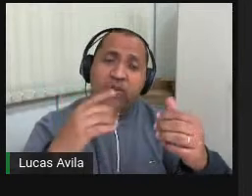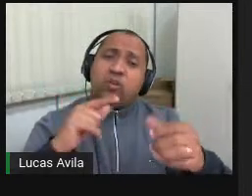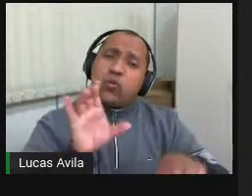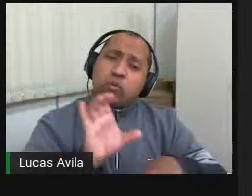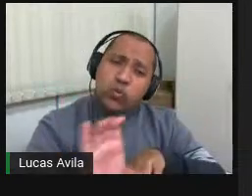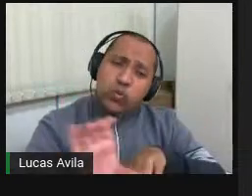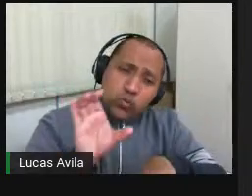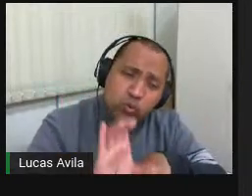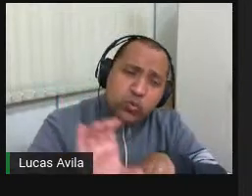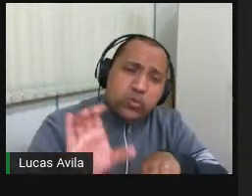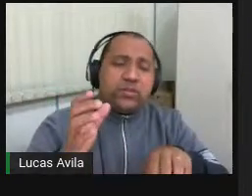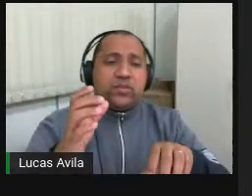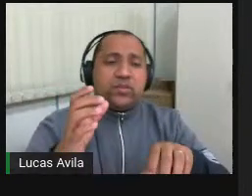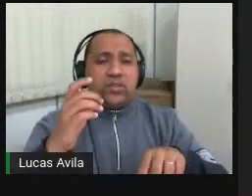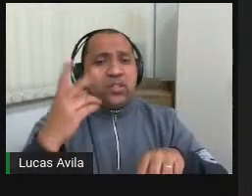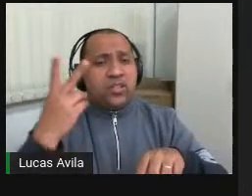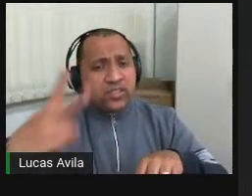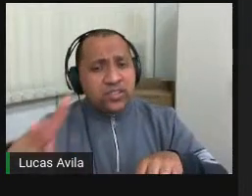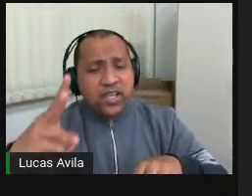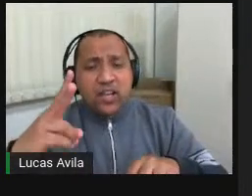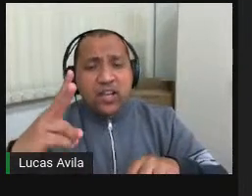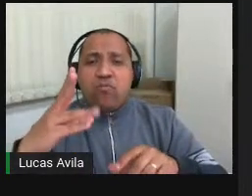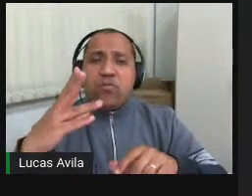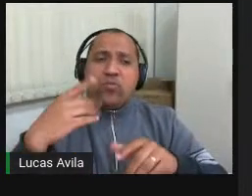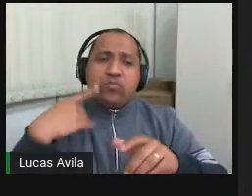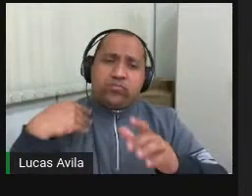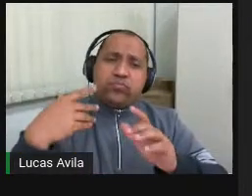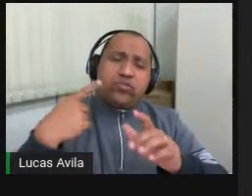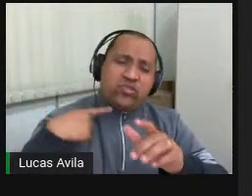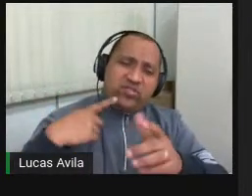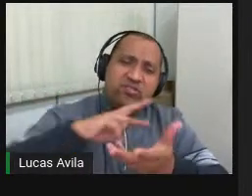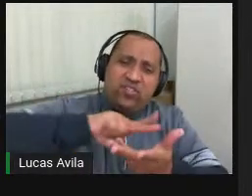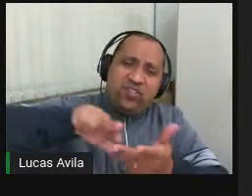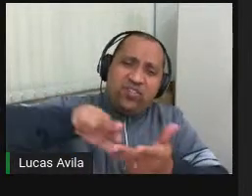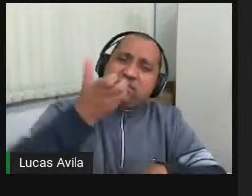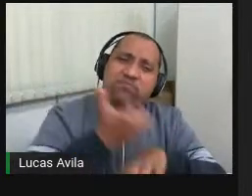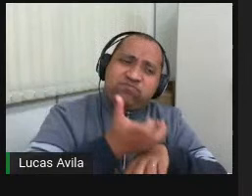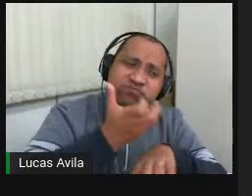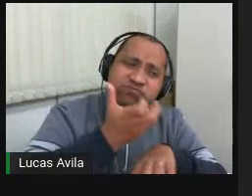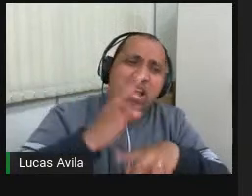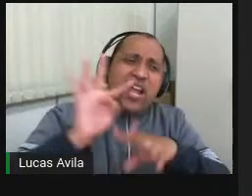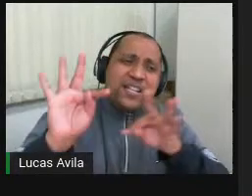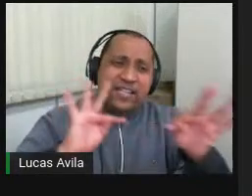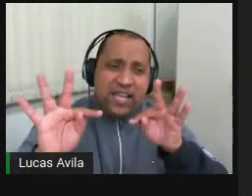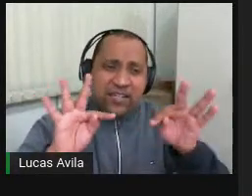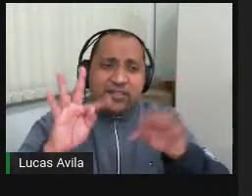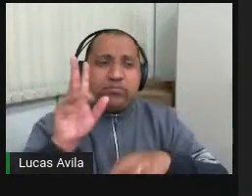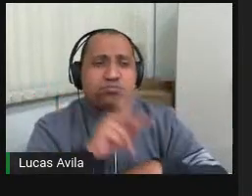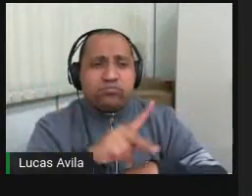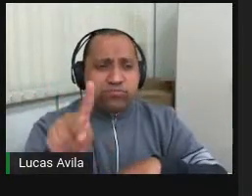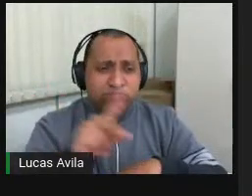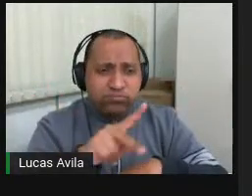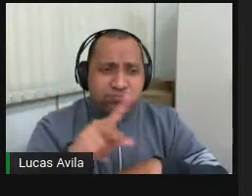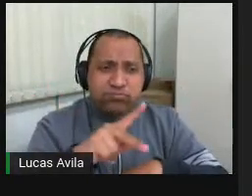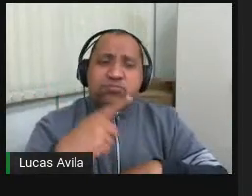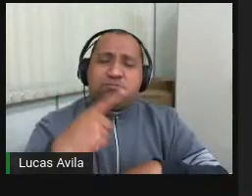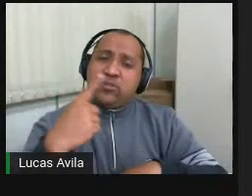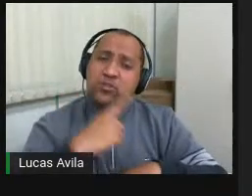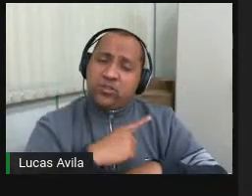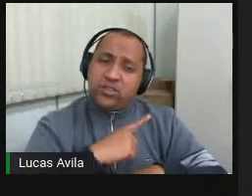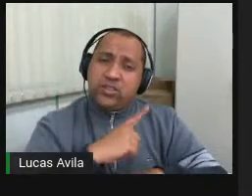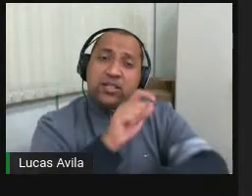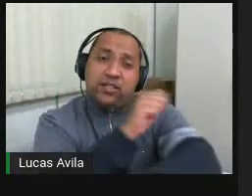em todas as suas modalidades, com todos os seus técnicos, todos os seus docentes, todos os seus